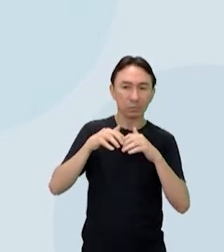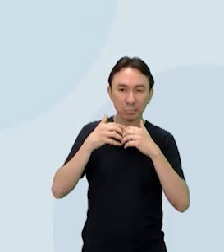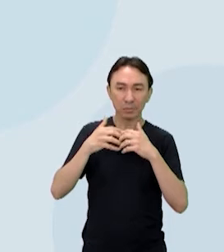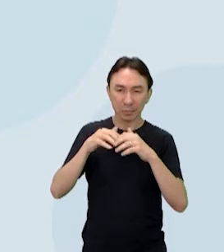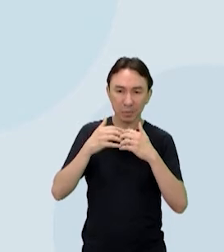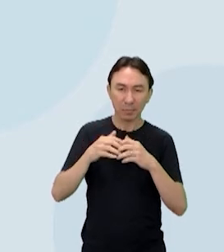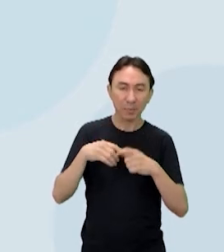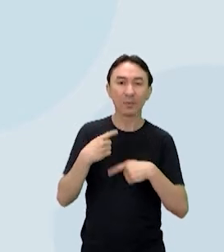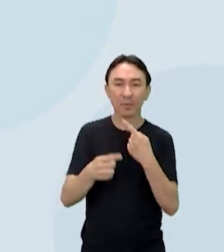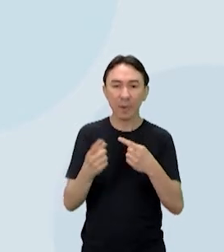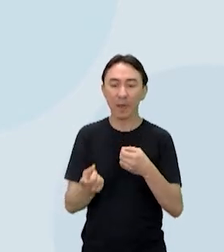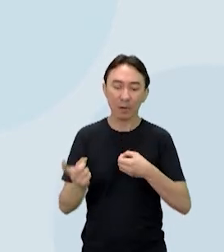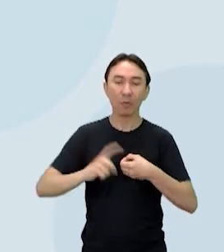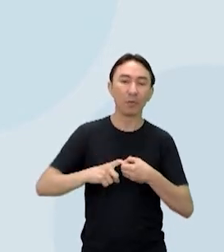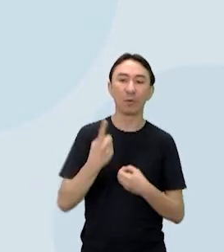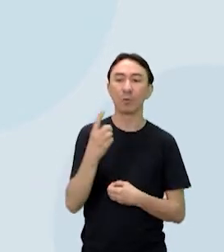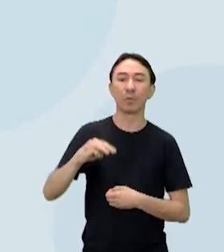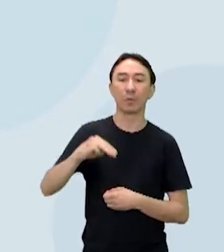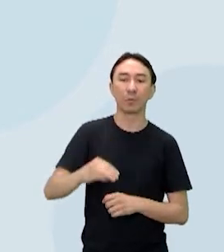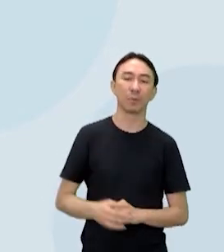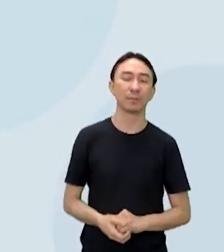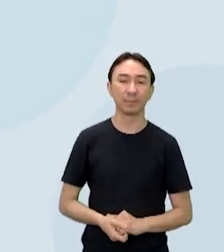gente volta em um minutinho.